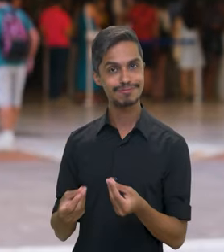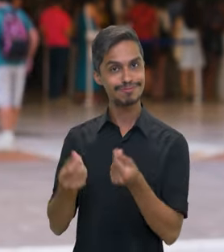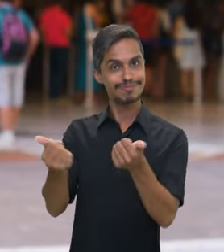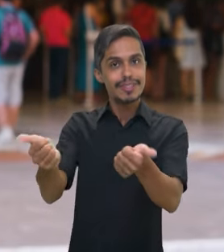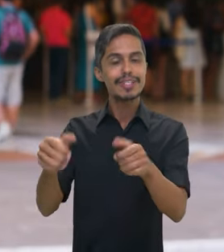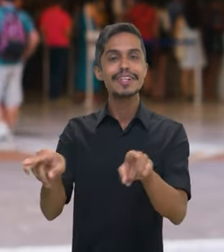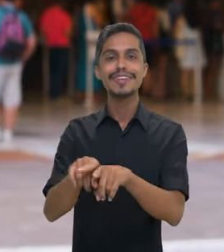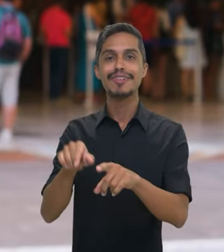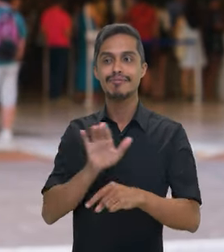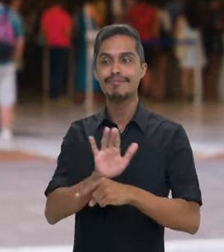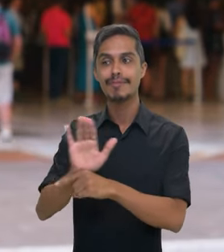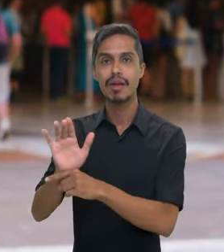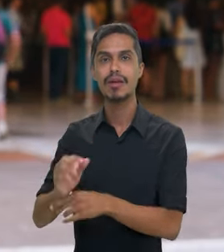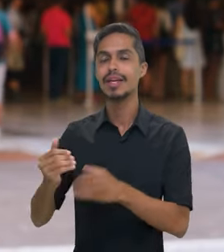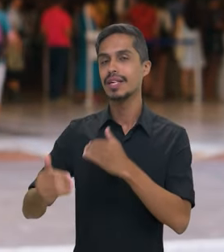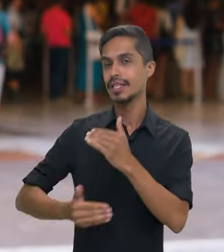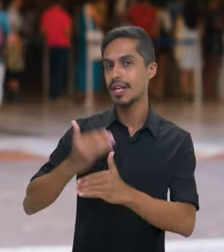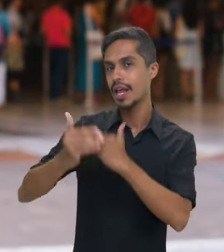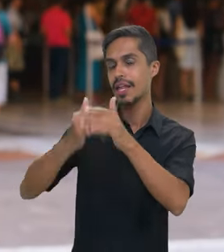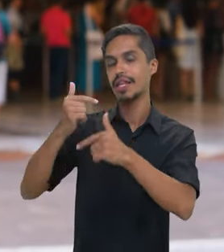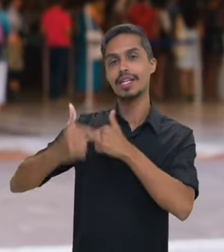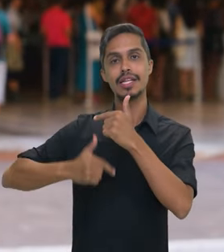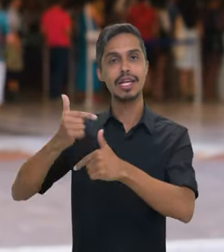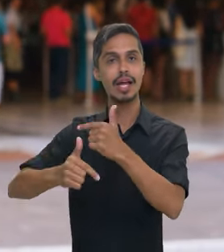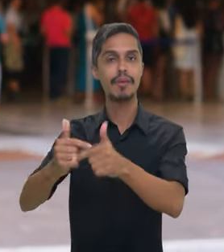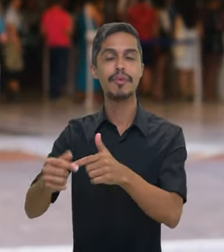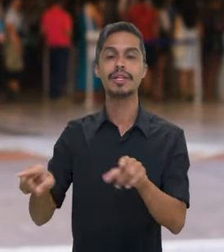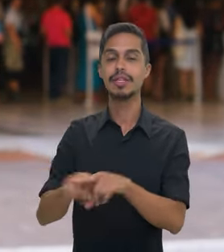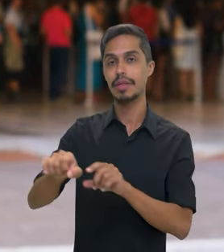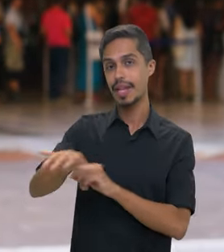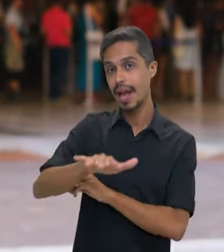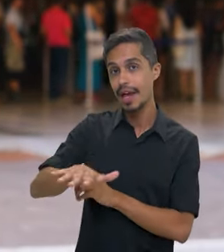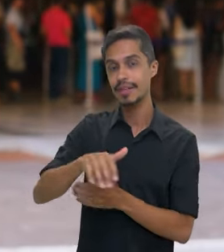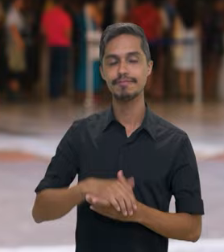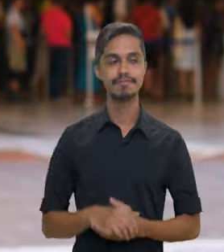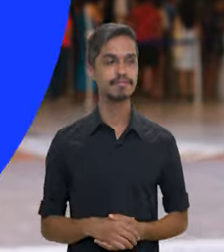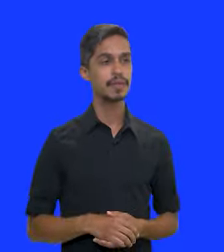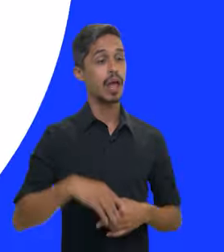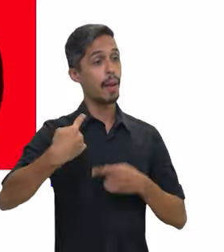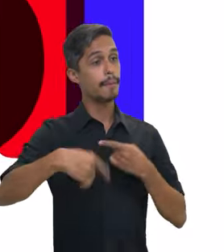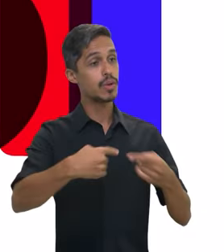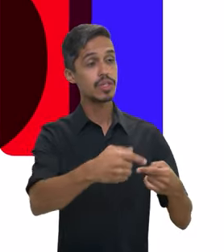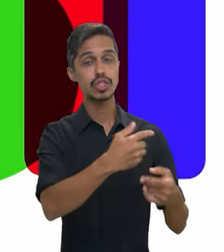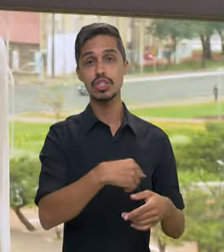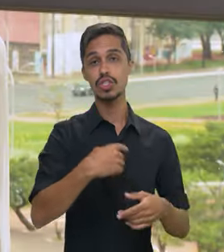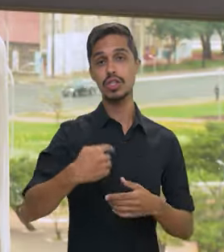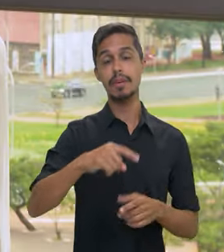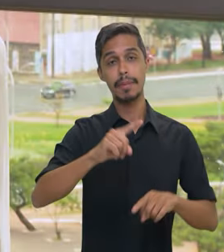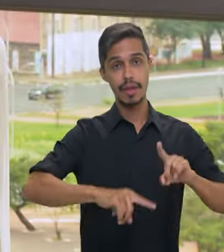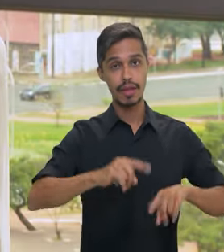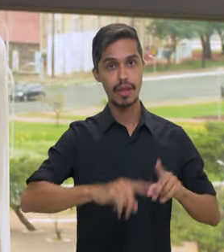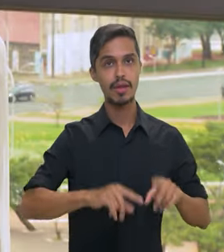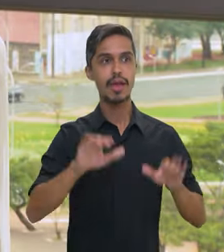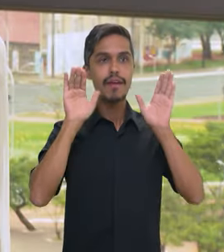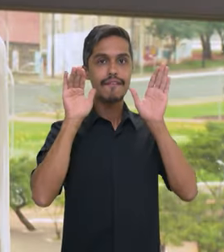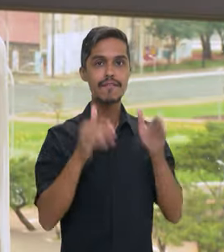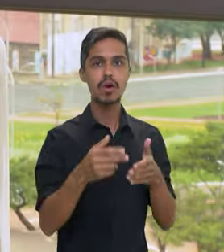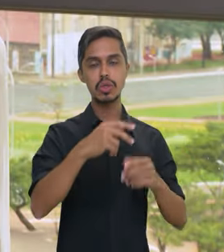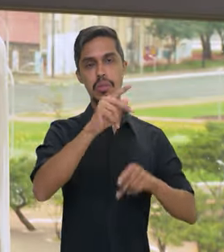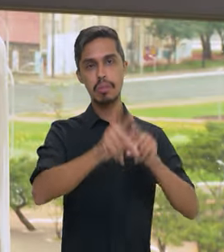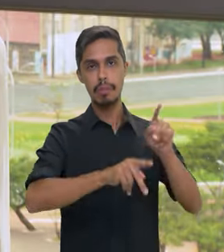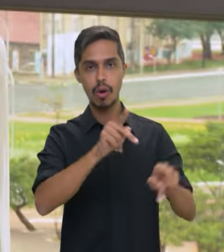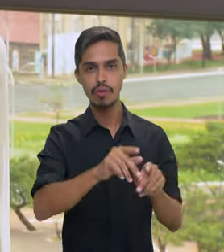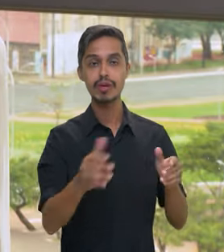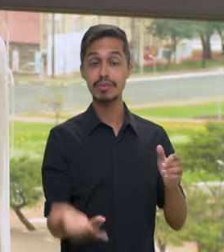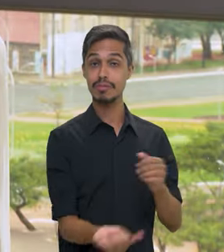cultural brasileira, mas também contribuíram para a geração de emprego e renda no setor. A política de patrimônio, além de